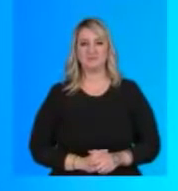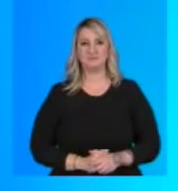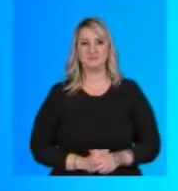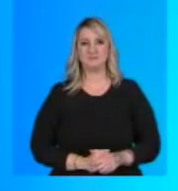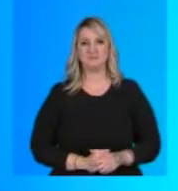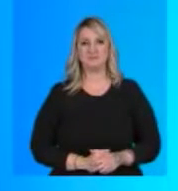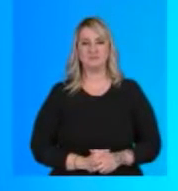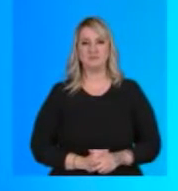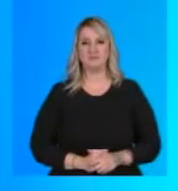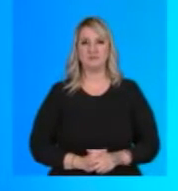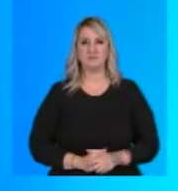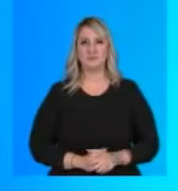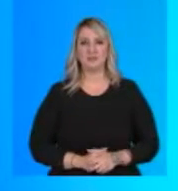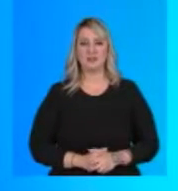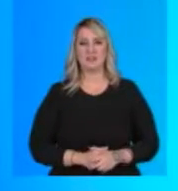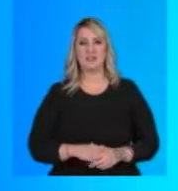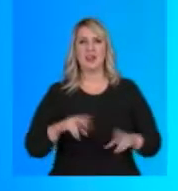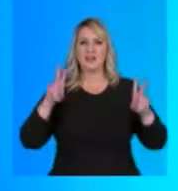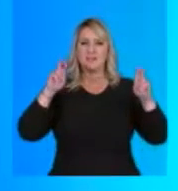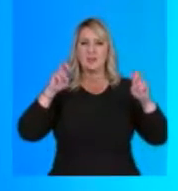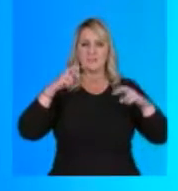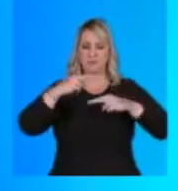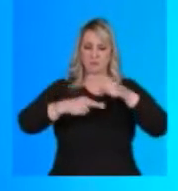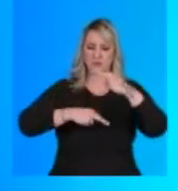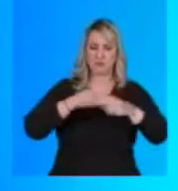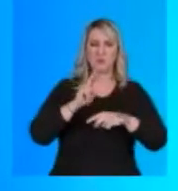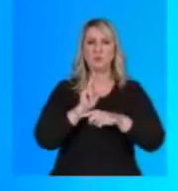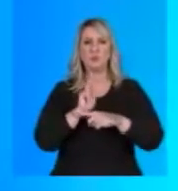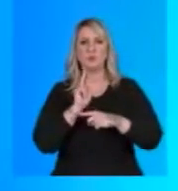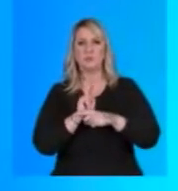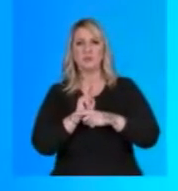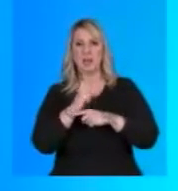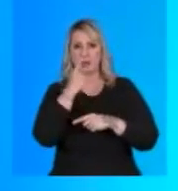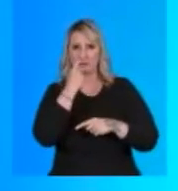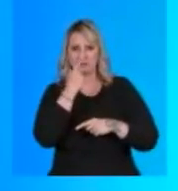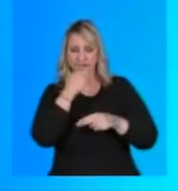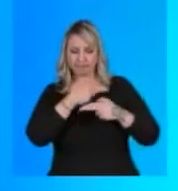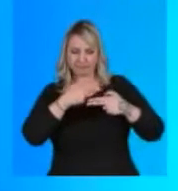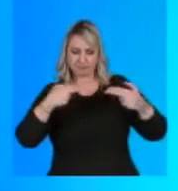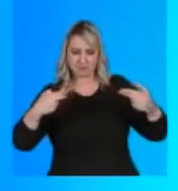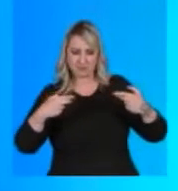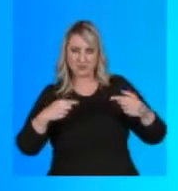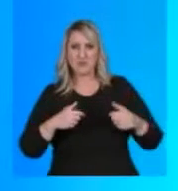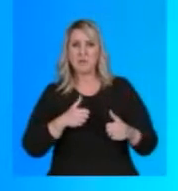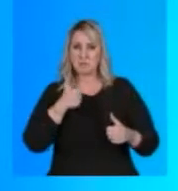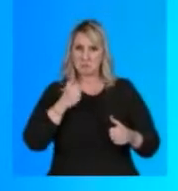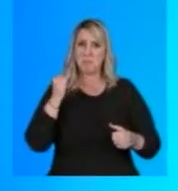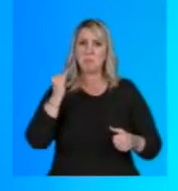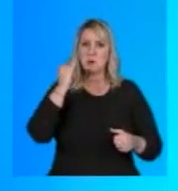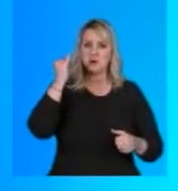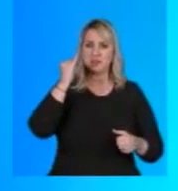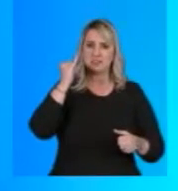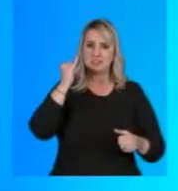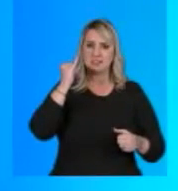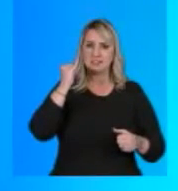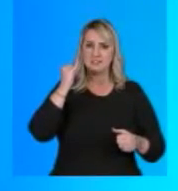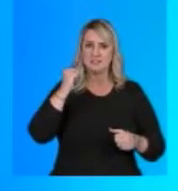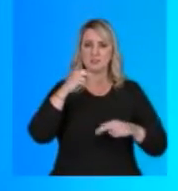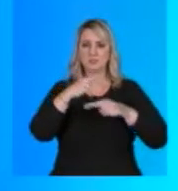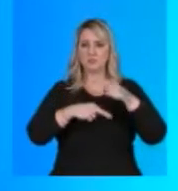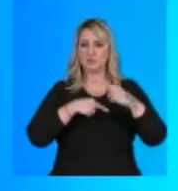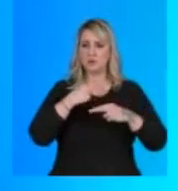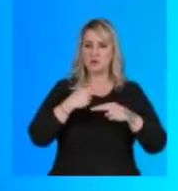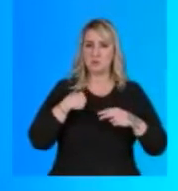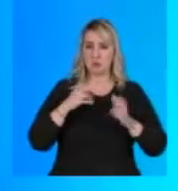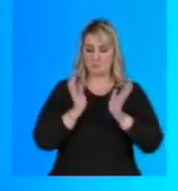osório esse tema da sustentabilidade do cuidado com os resíduos sólidos com saneamento é um tema muito importante para a rede sustentabilidade